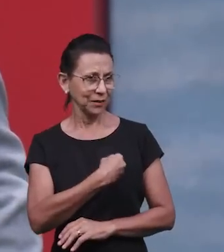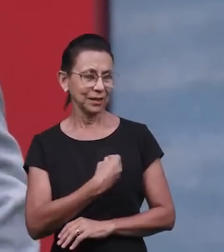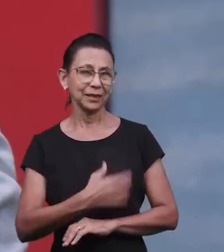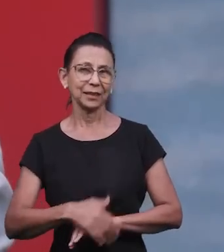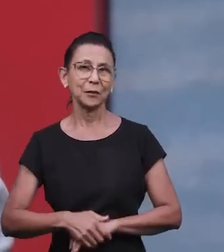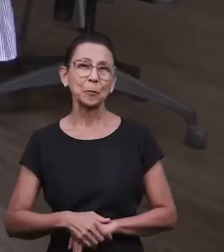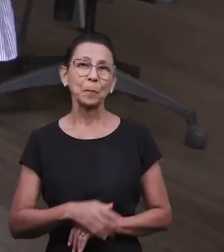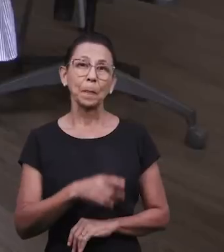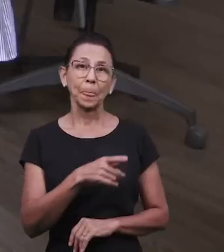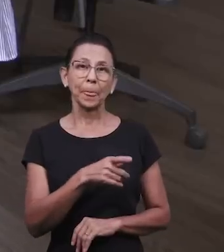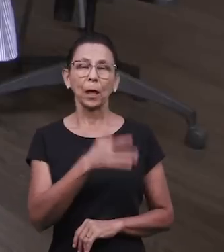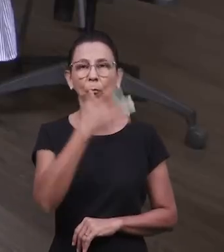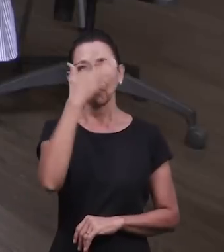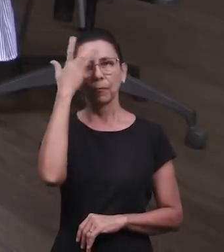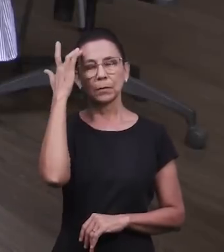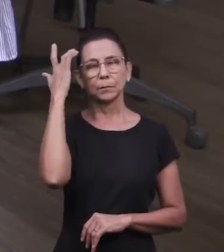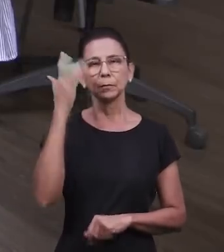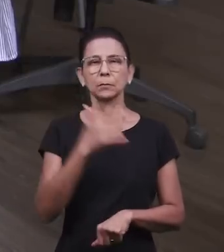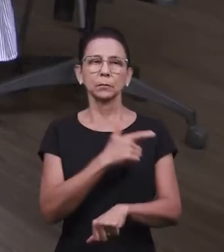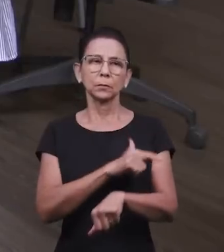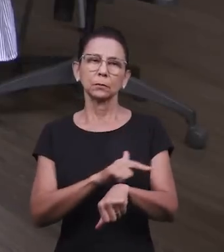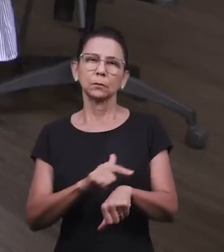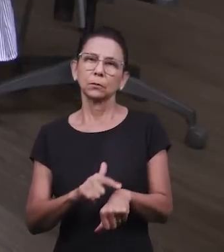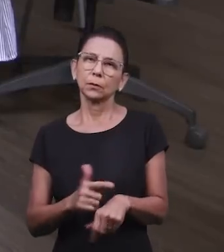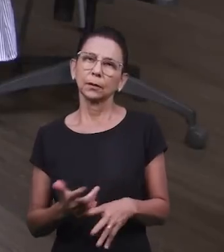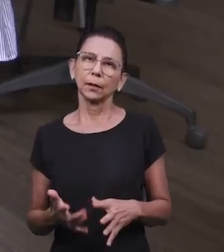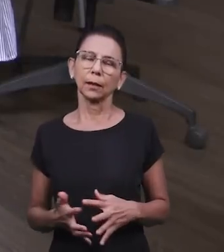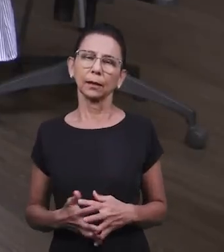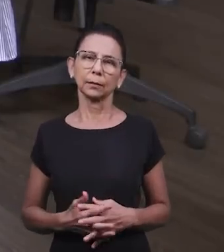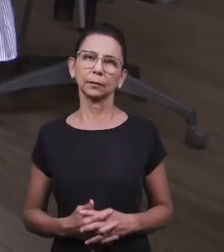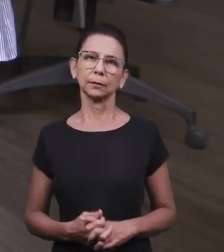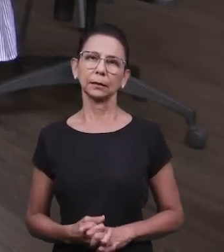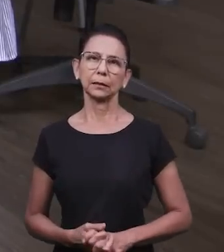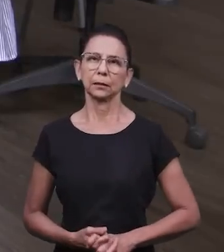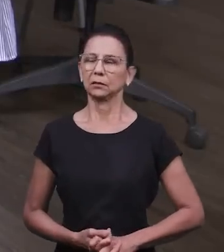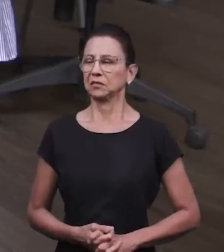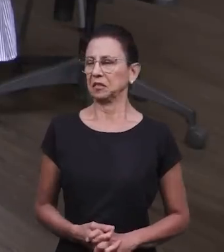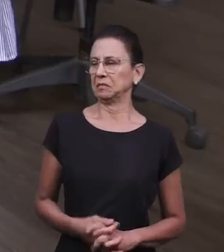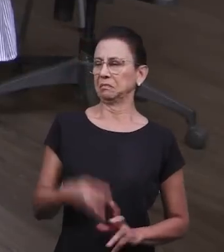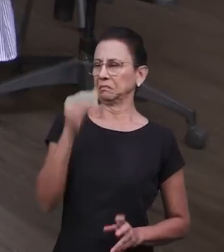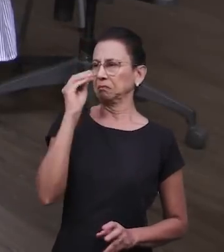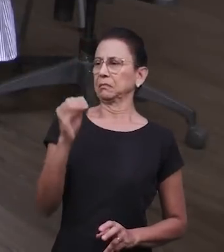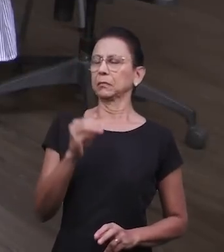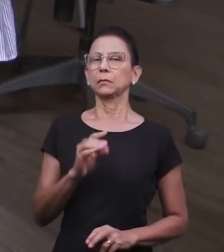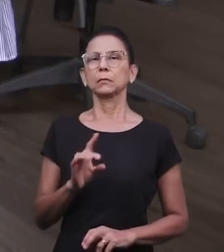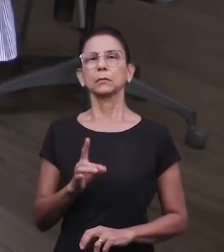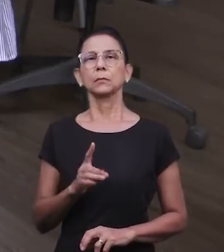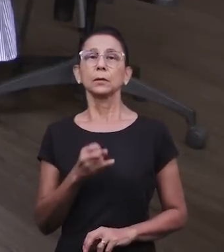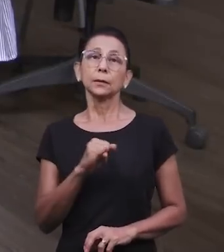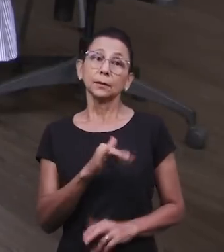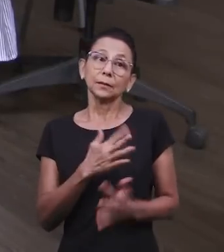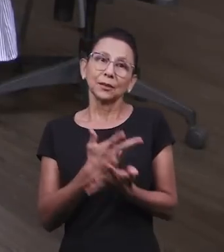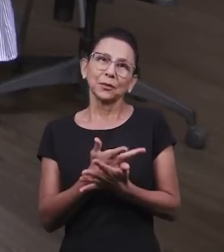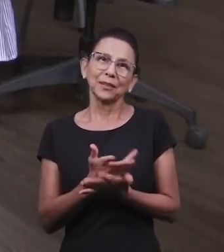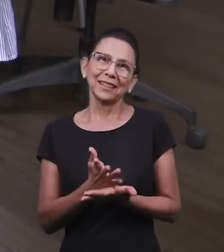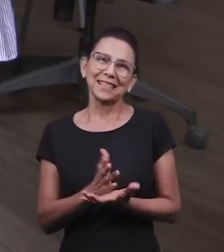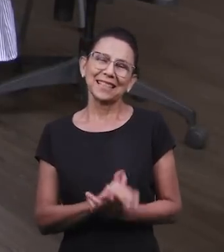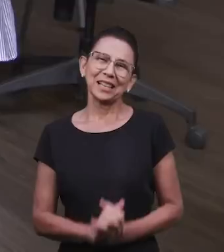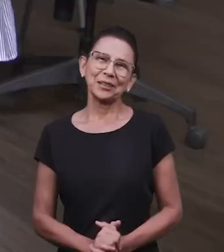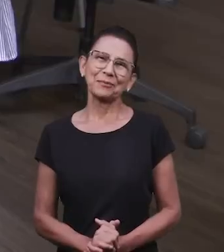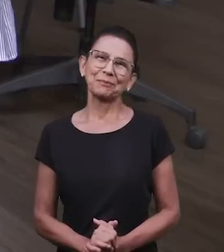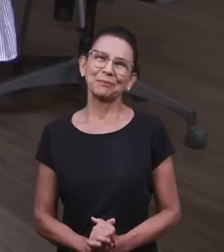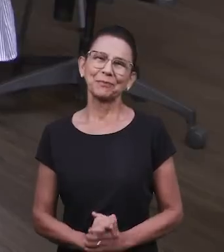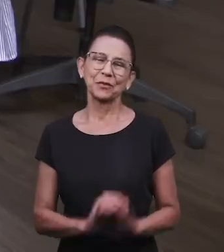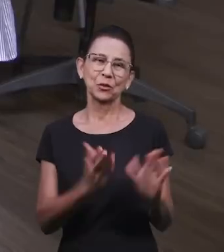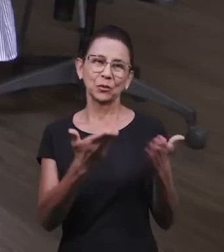pessoas, elas, até por educação, elas não são tão... não vão te rejeitar tanto. Mas se você for